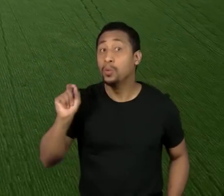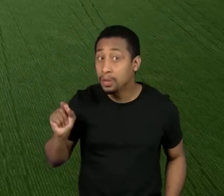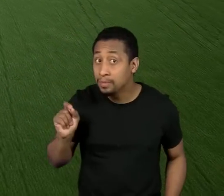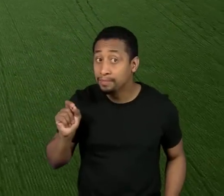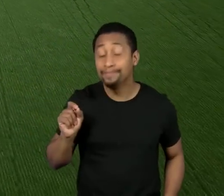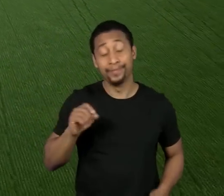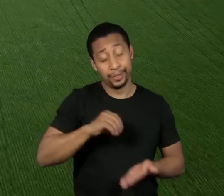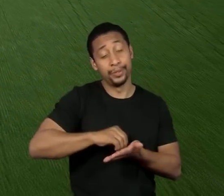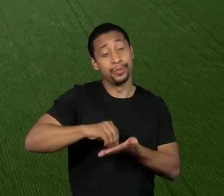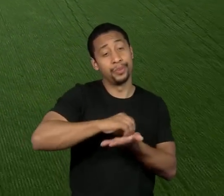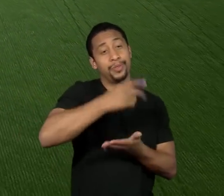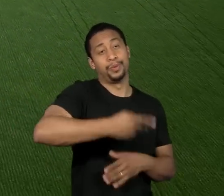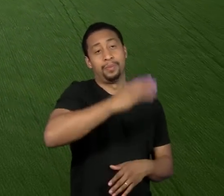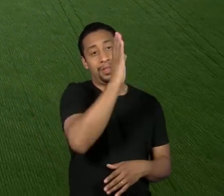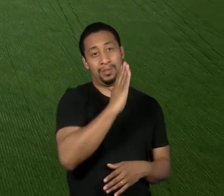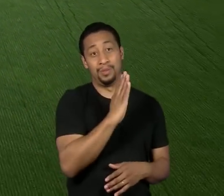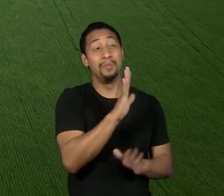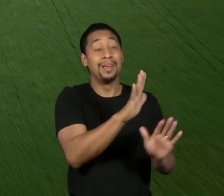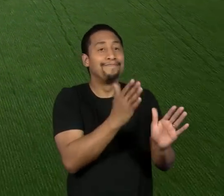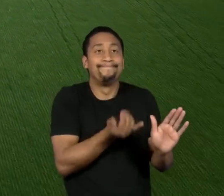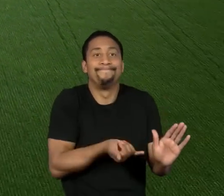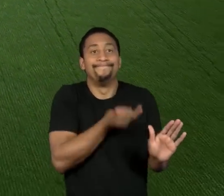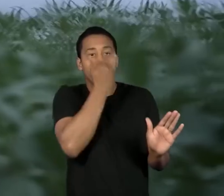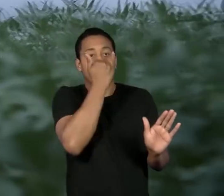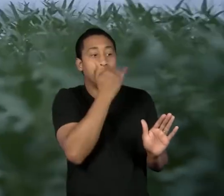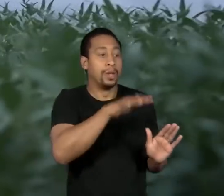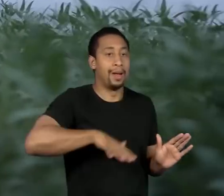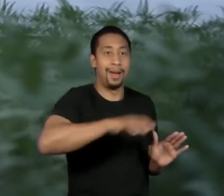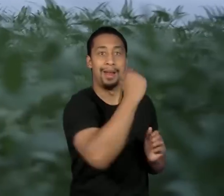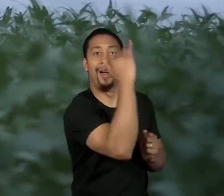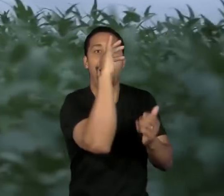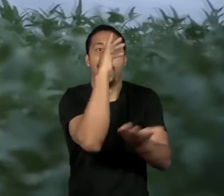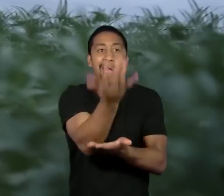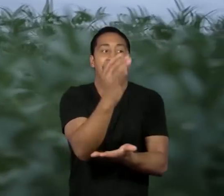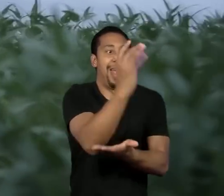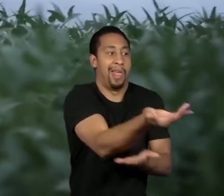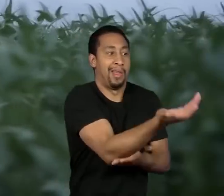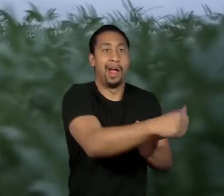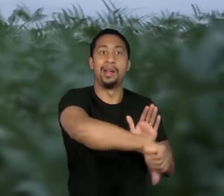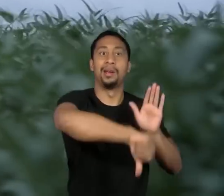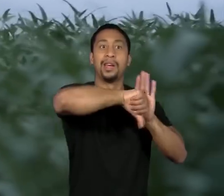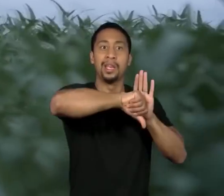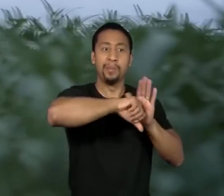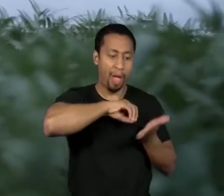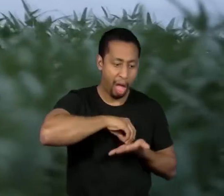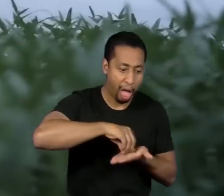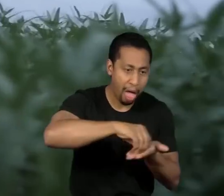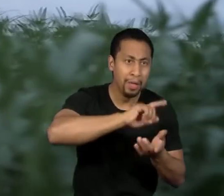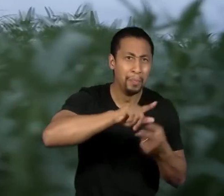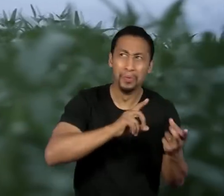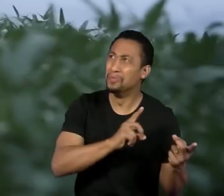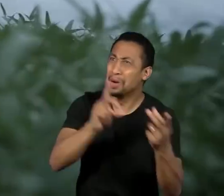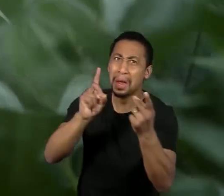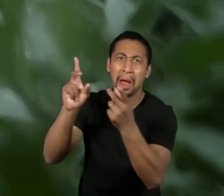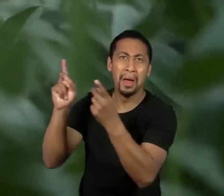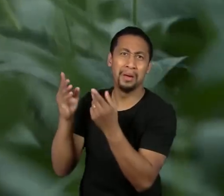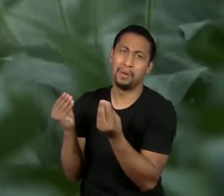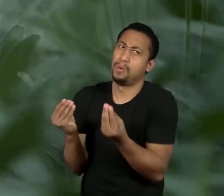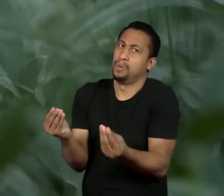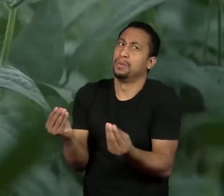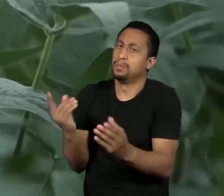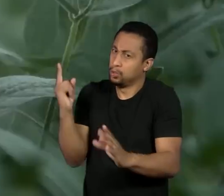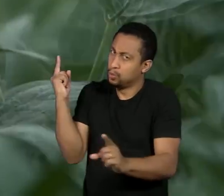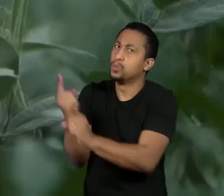que vem de desmatamento ilegal. Então, percebemos o link muito forte dessa cadeia produtiva que fomenta em